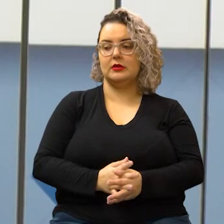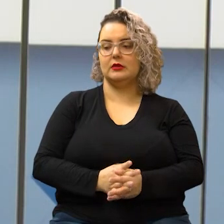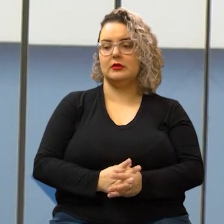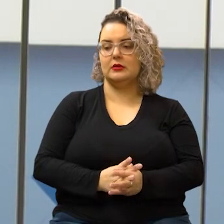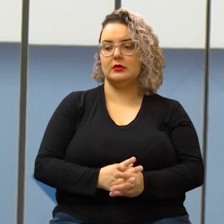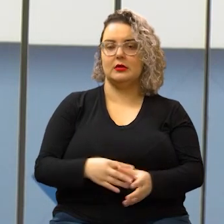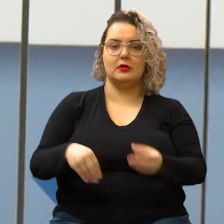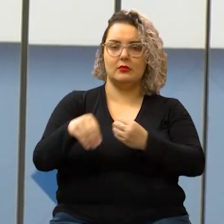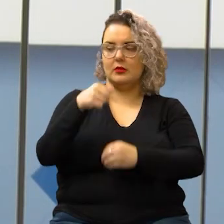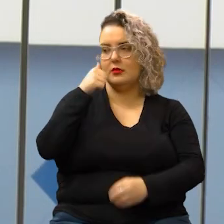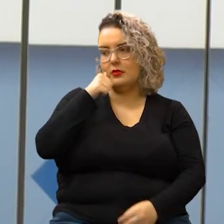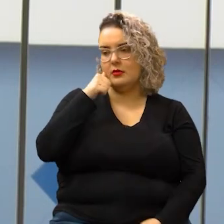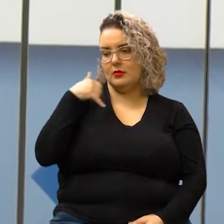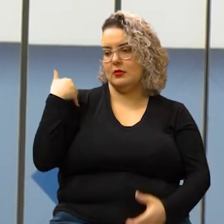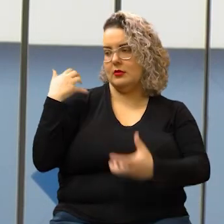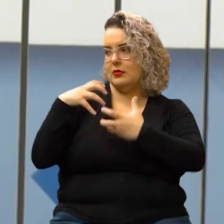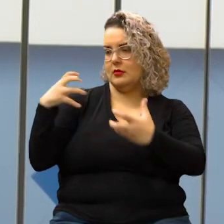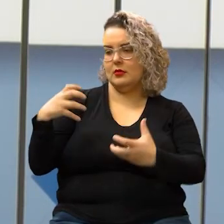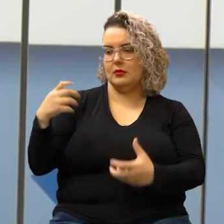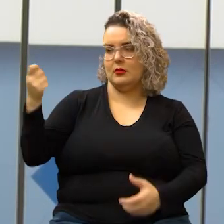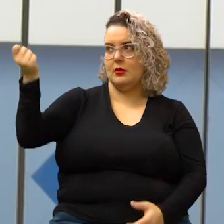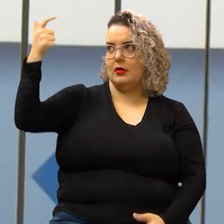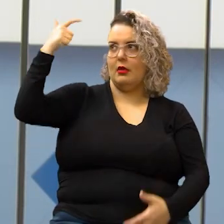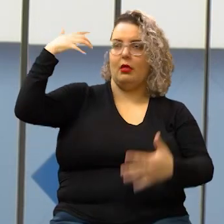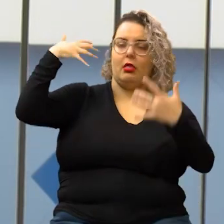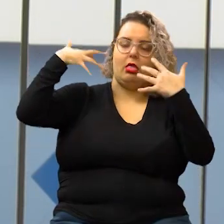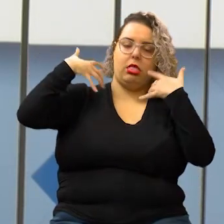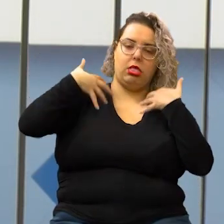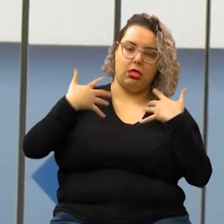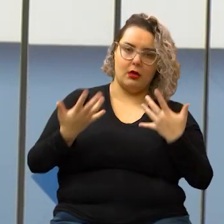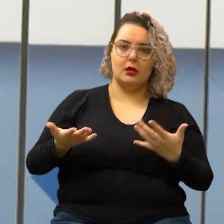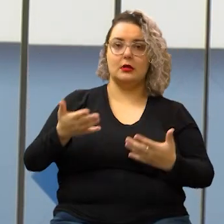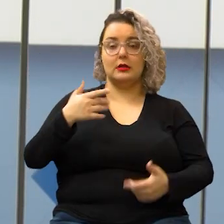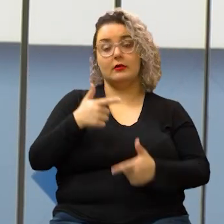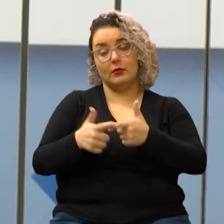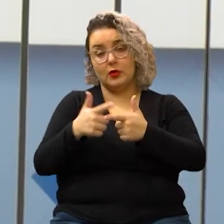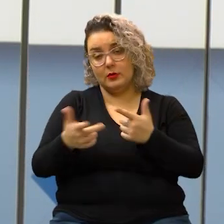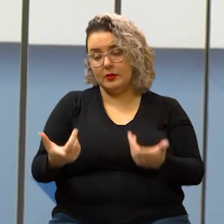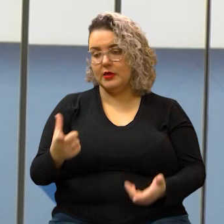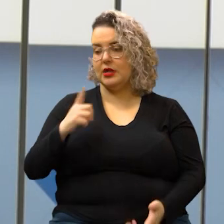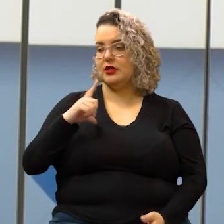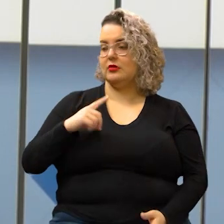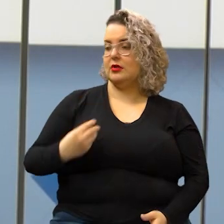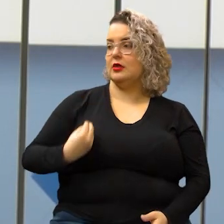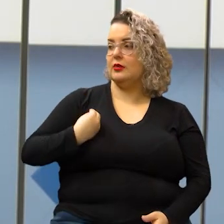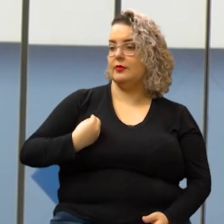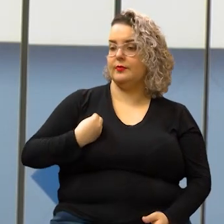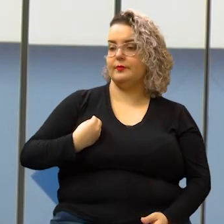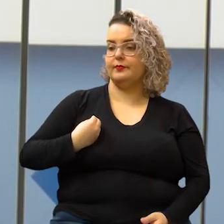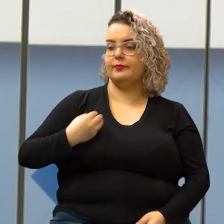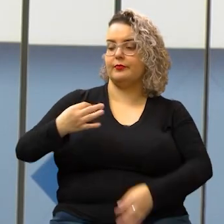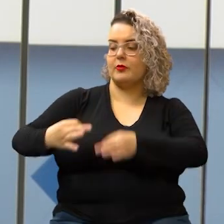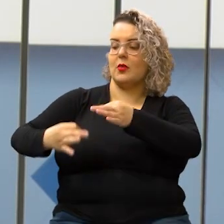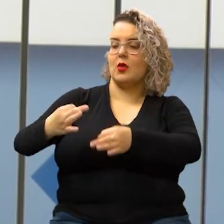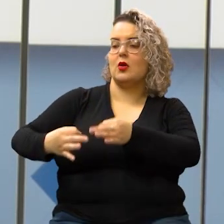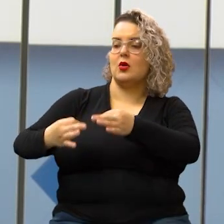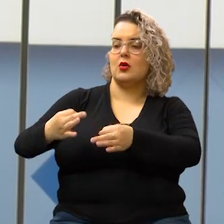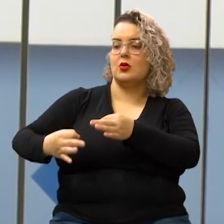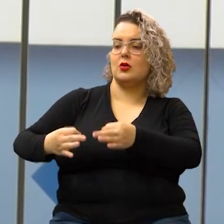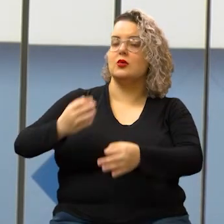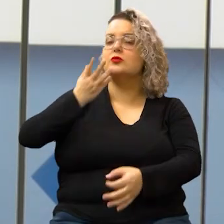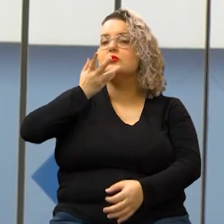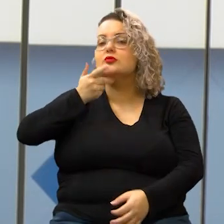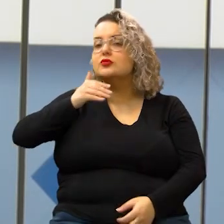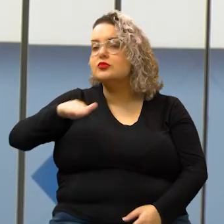envolvendo uma senhora que foi por conta do sol, insolação. Nós tivemos a presença do juizado da